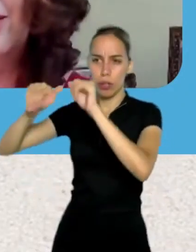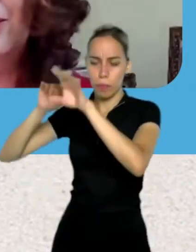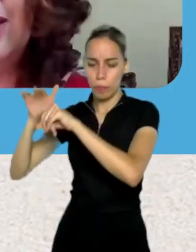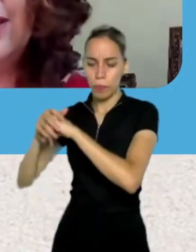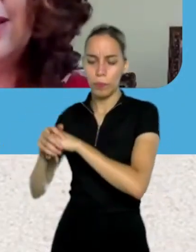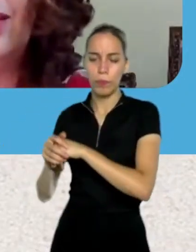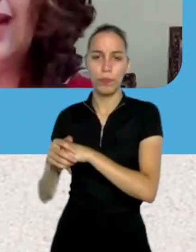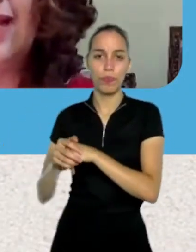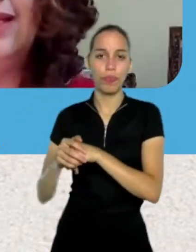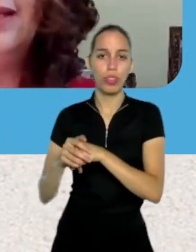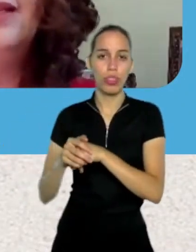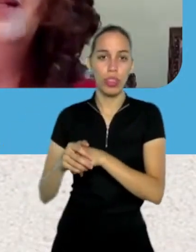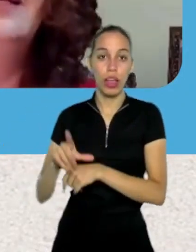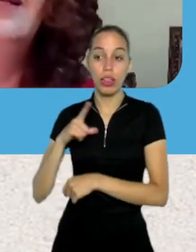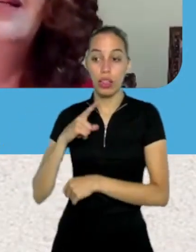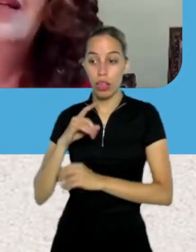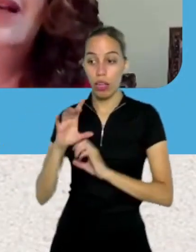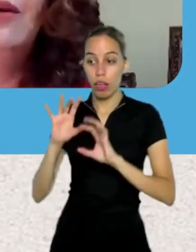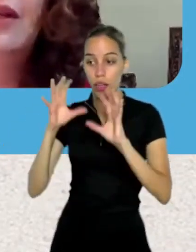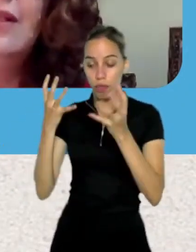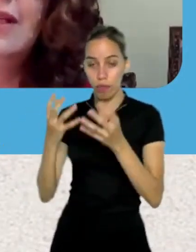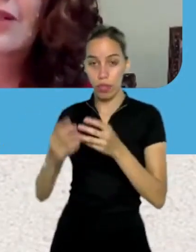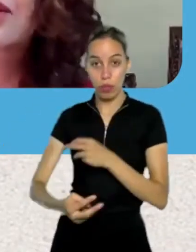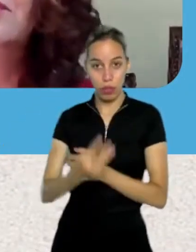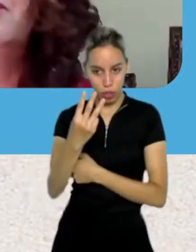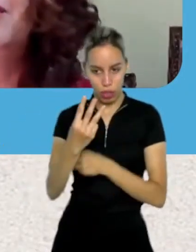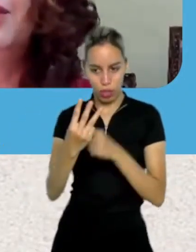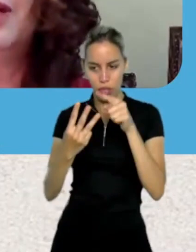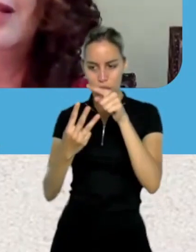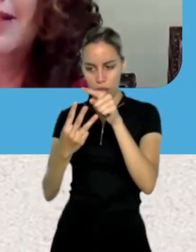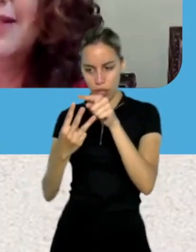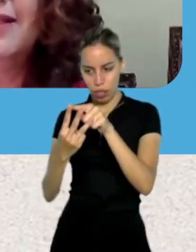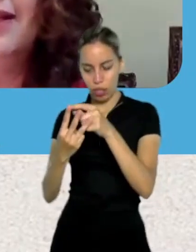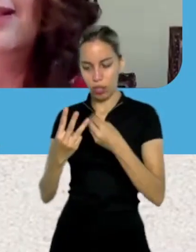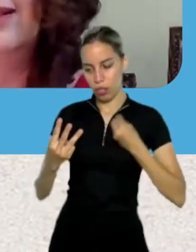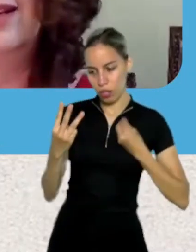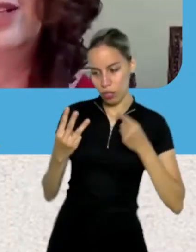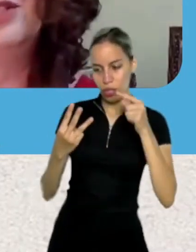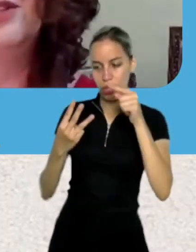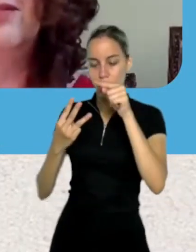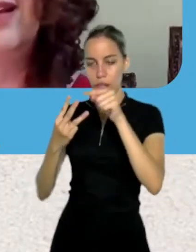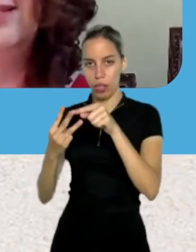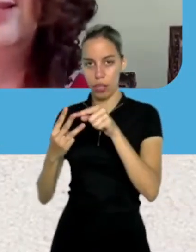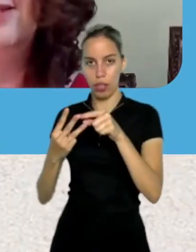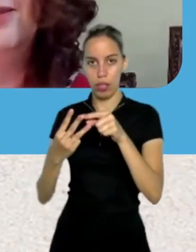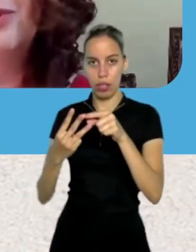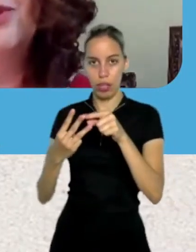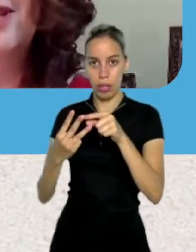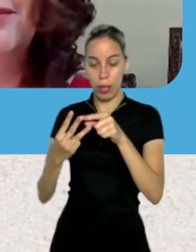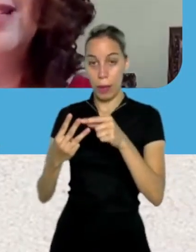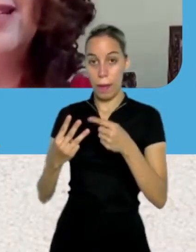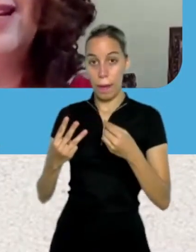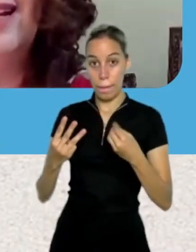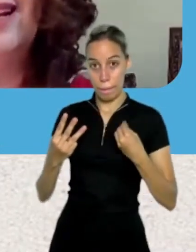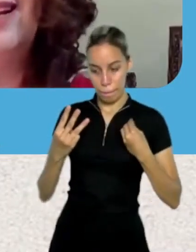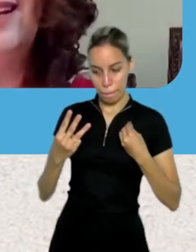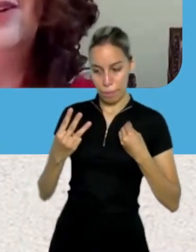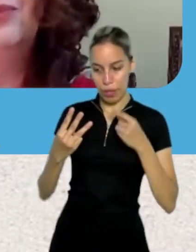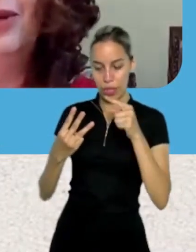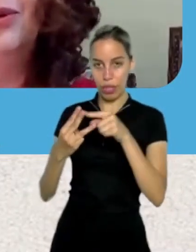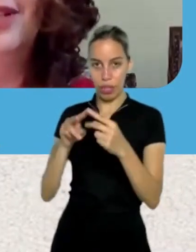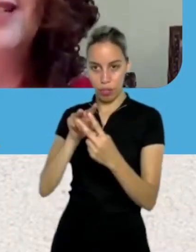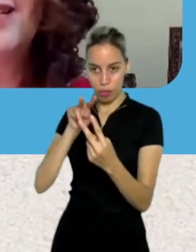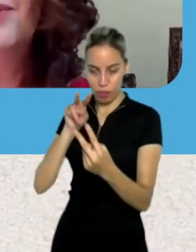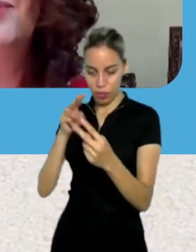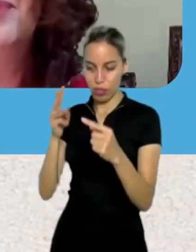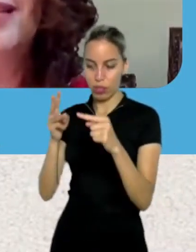presenciais, uma edição online e agora esse ano de 2023 acredito que vamos conseguir fazer